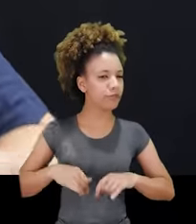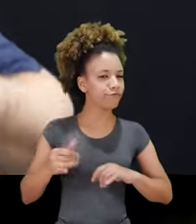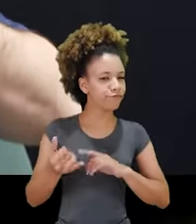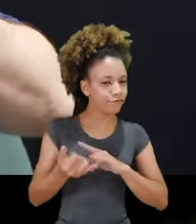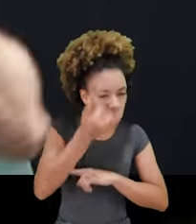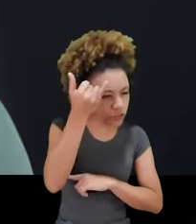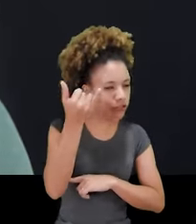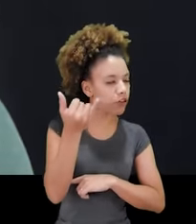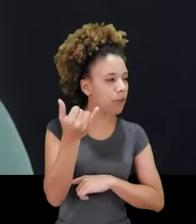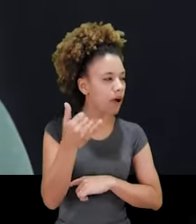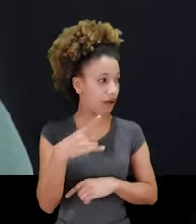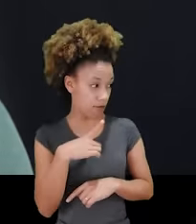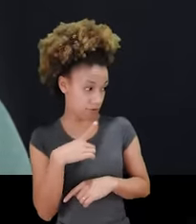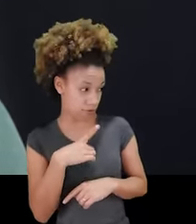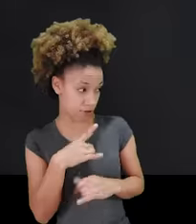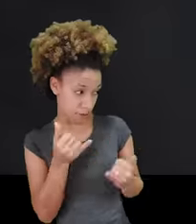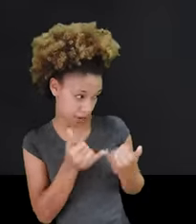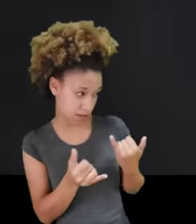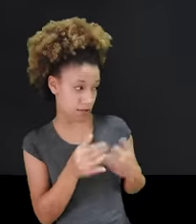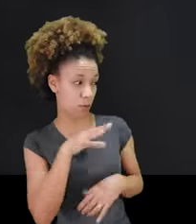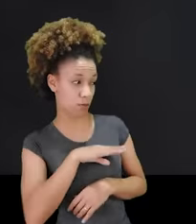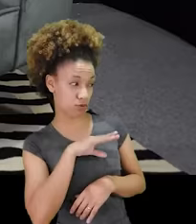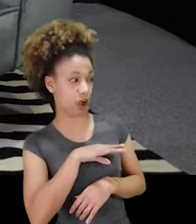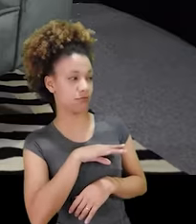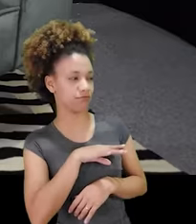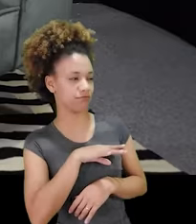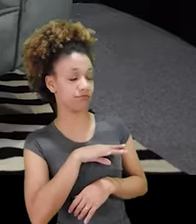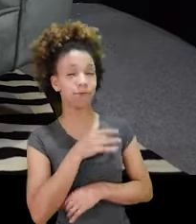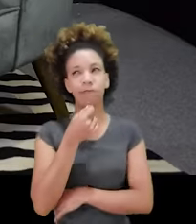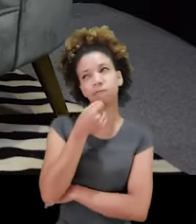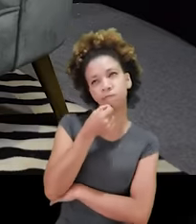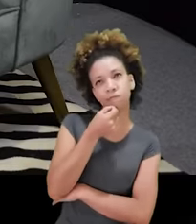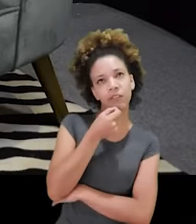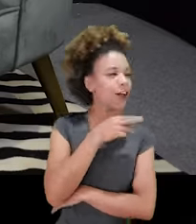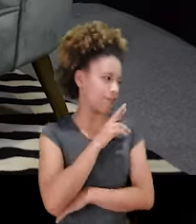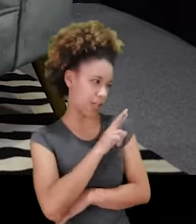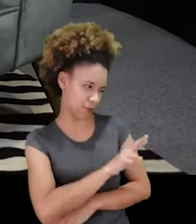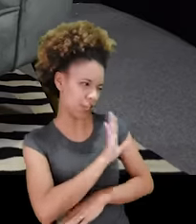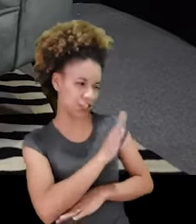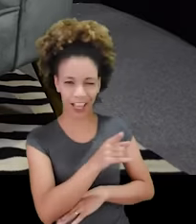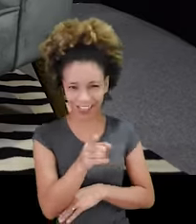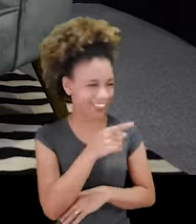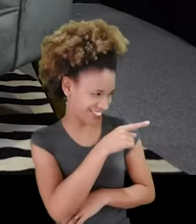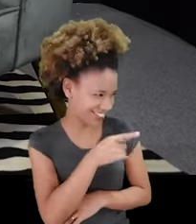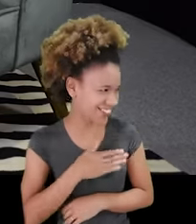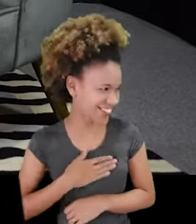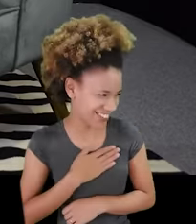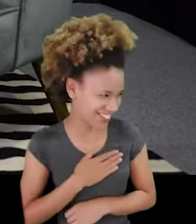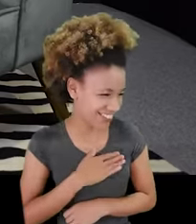vítima... Tem a ver com Portugal? A gente vai responder isso daqui a pouco. Gostou?